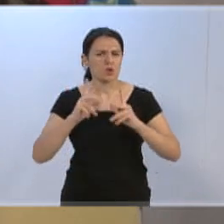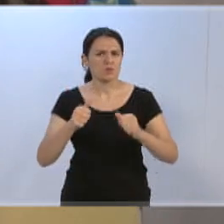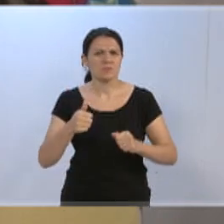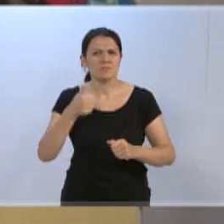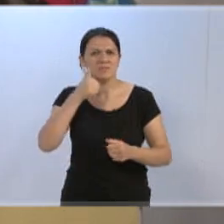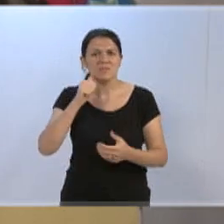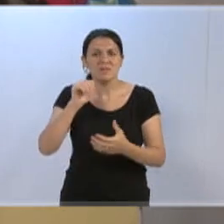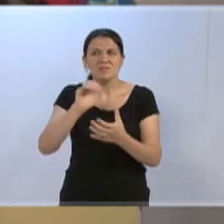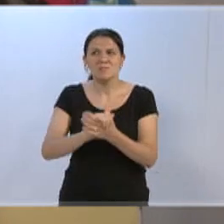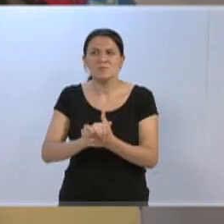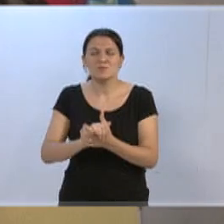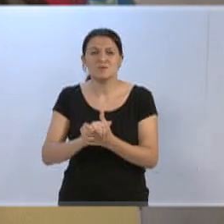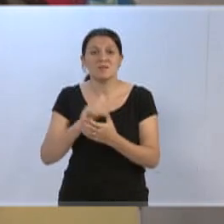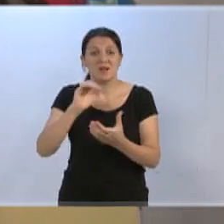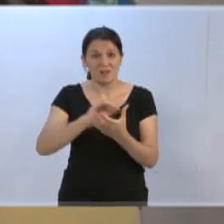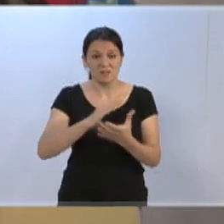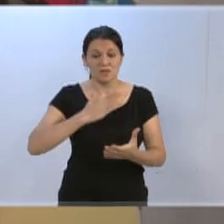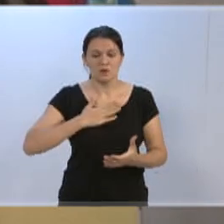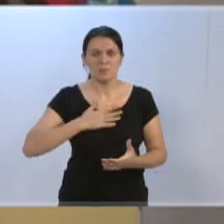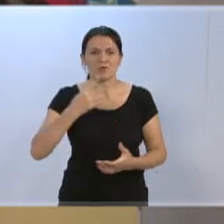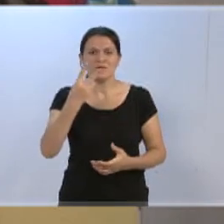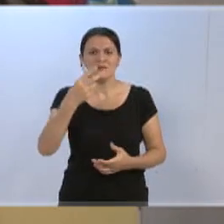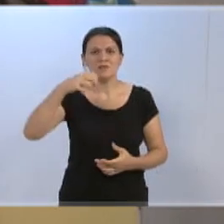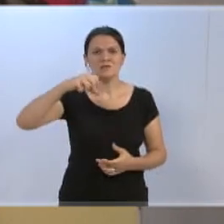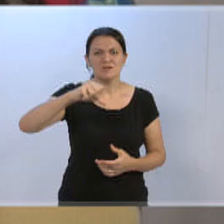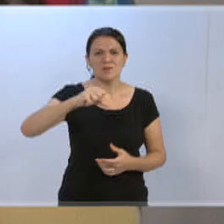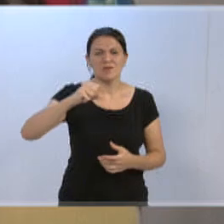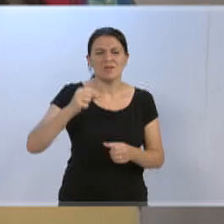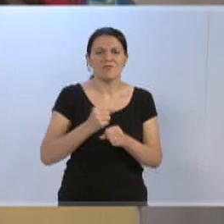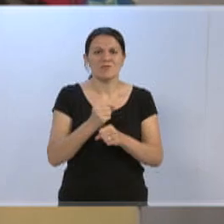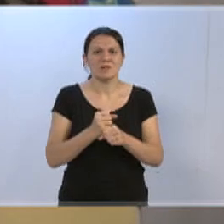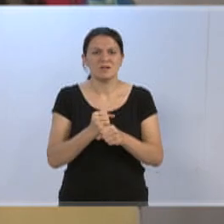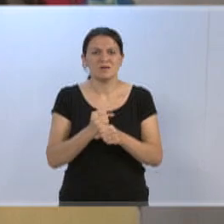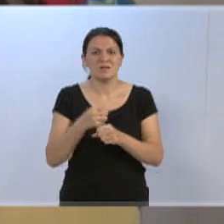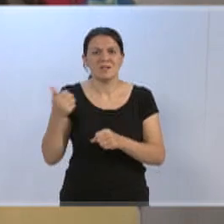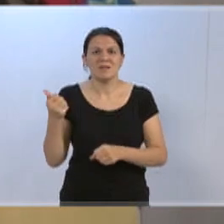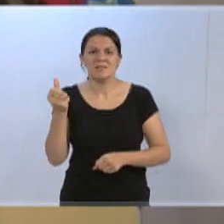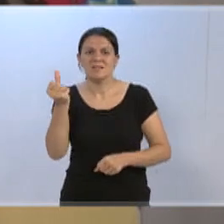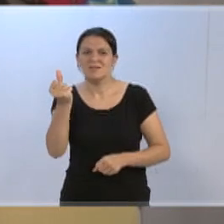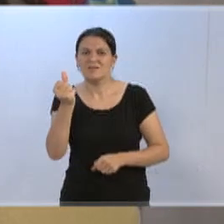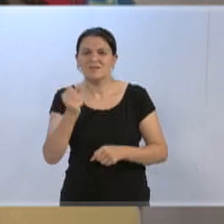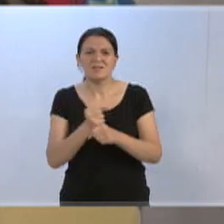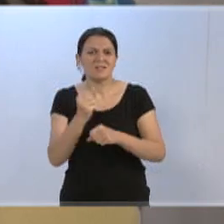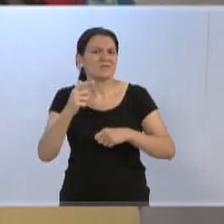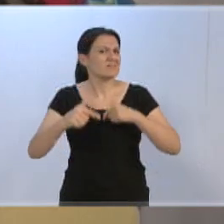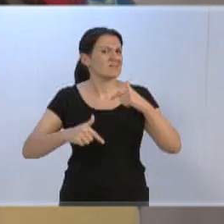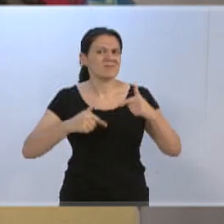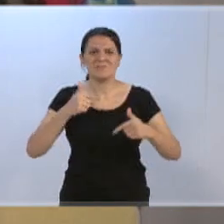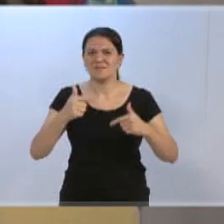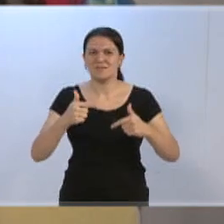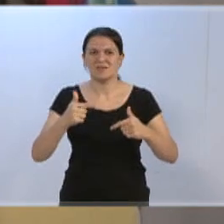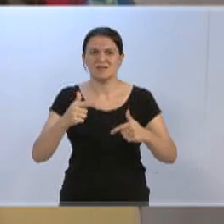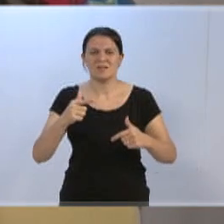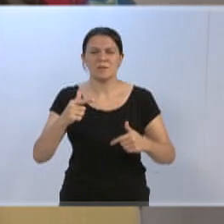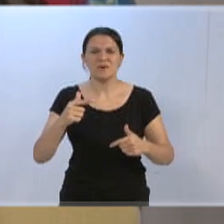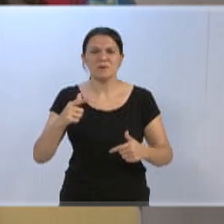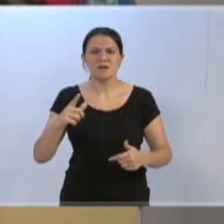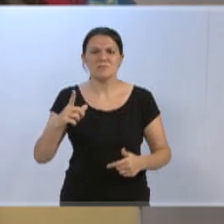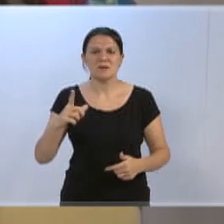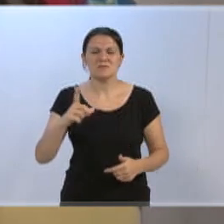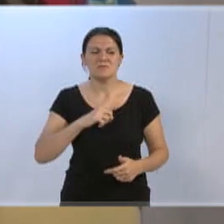vive há 29 anos comigo. Há 16 anos ela não trabalha. Ela tem uma empregada doméstica em